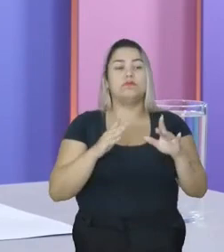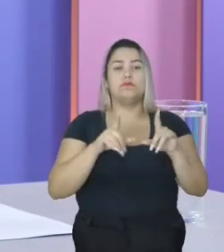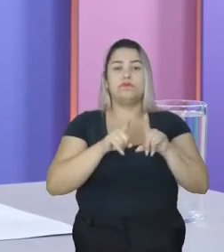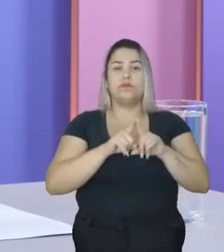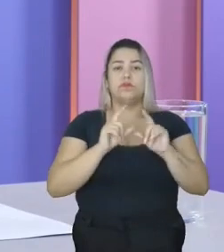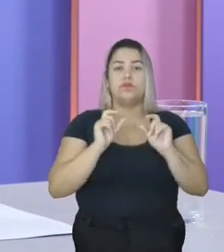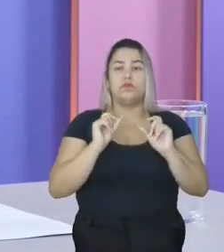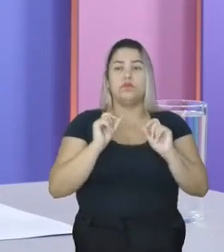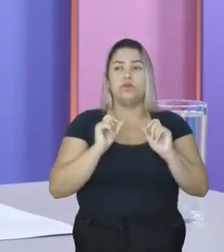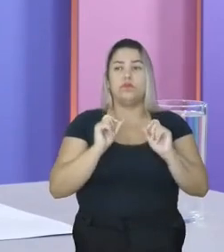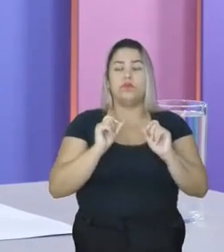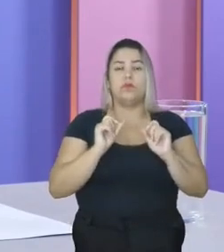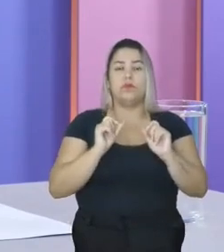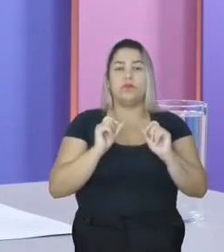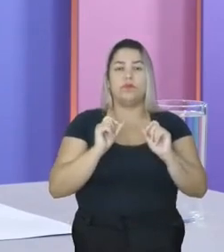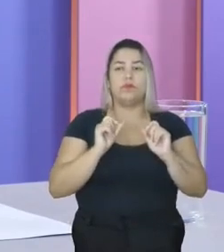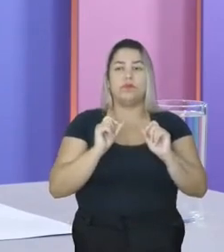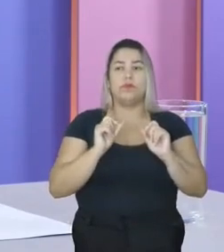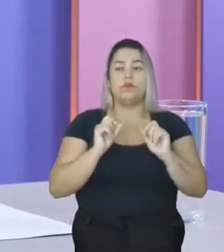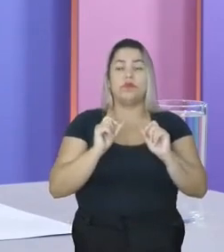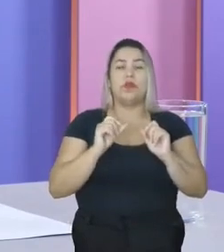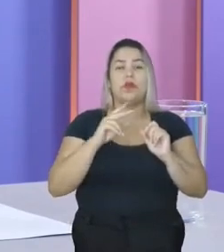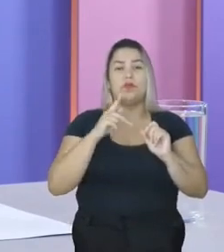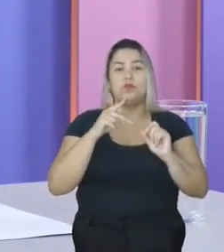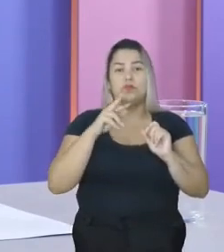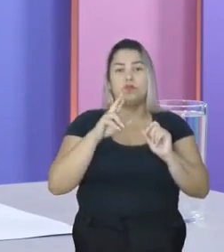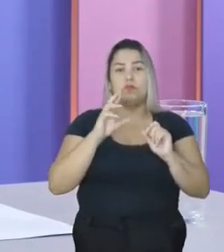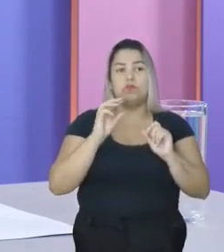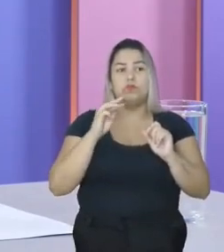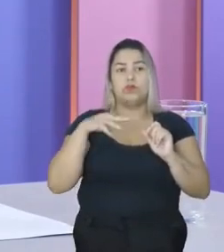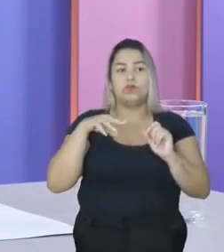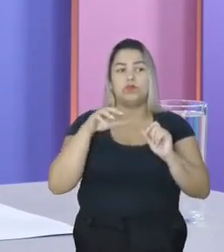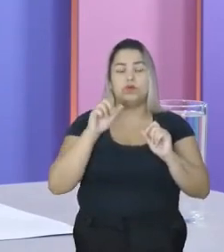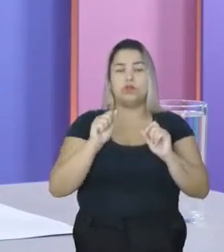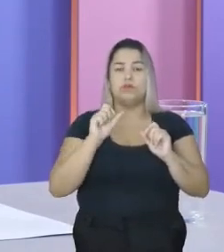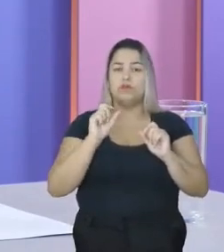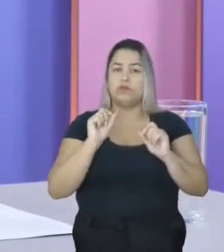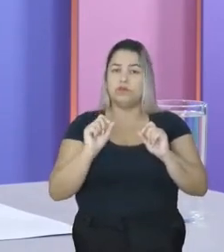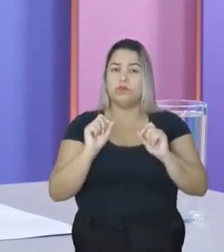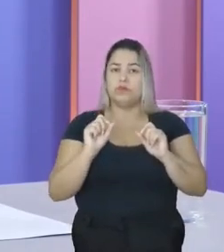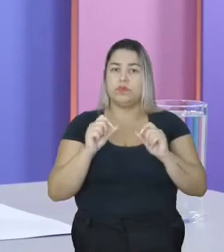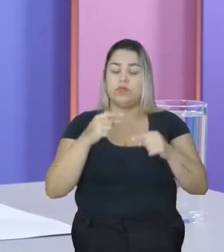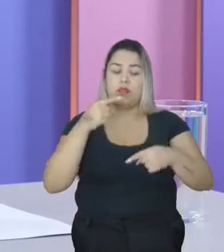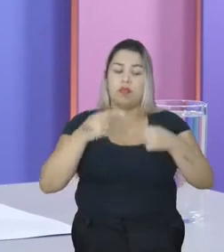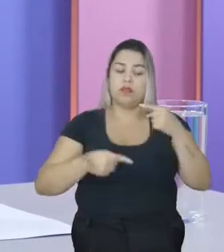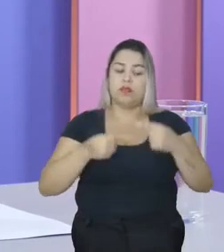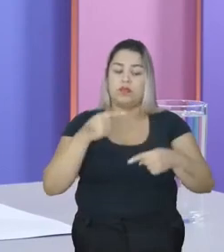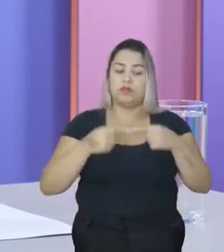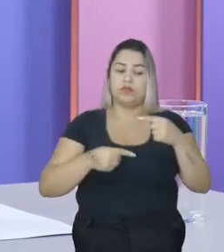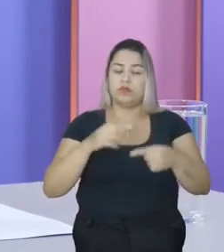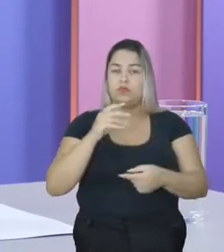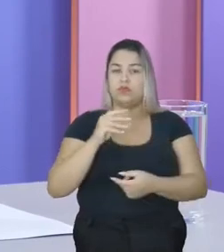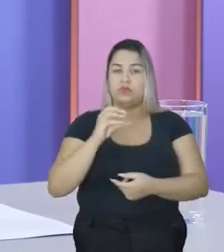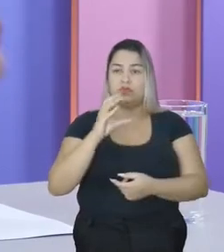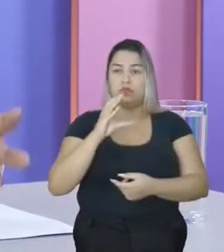traduzindo no programa na política de